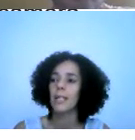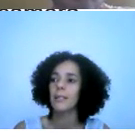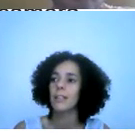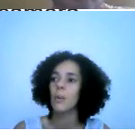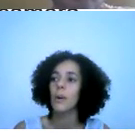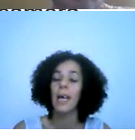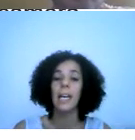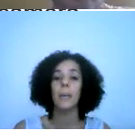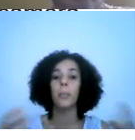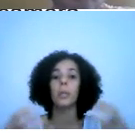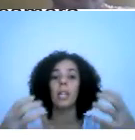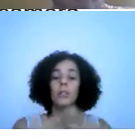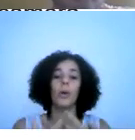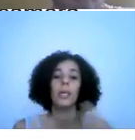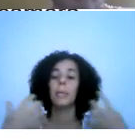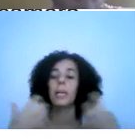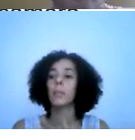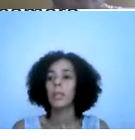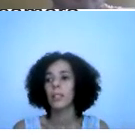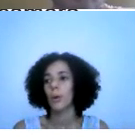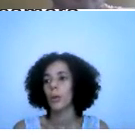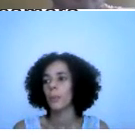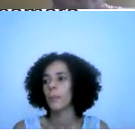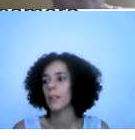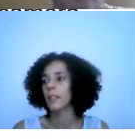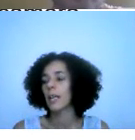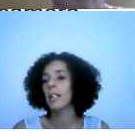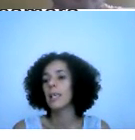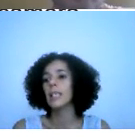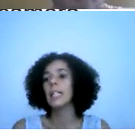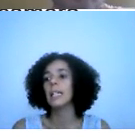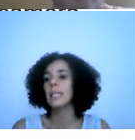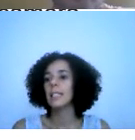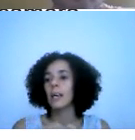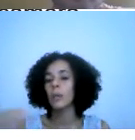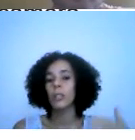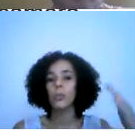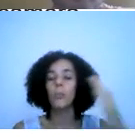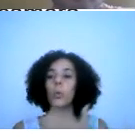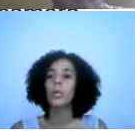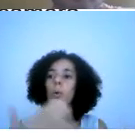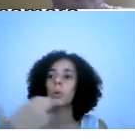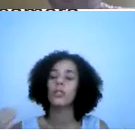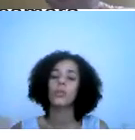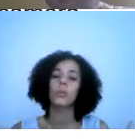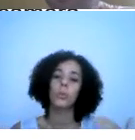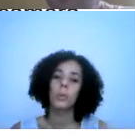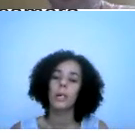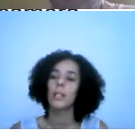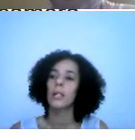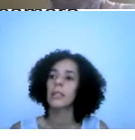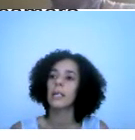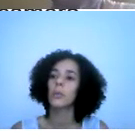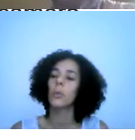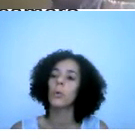dessa interação, era por território, era briga por território, né? Então, isso muda toda a